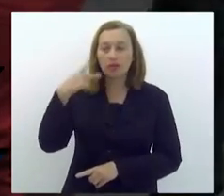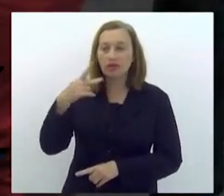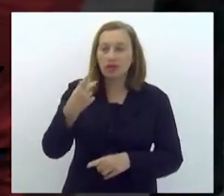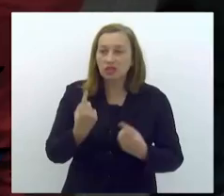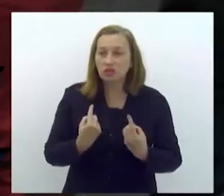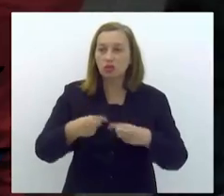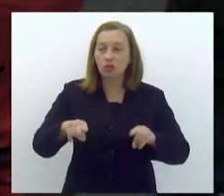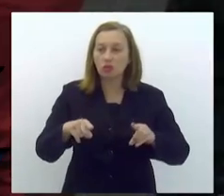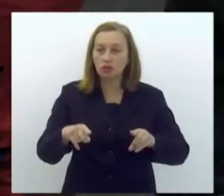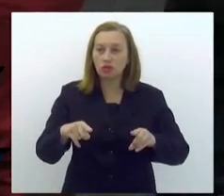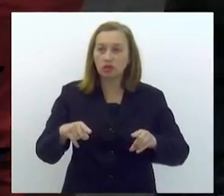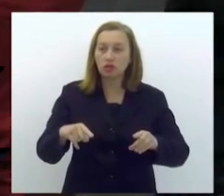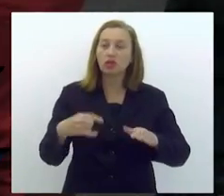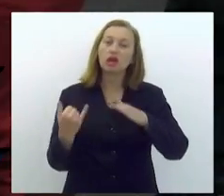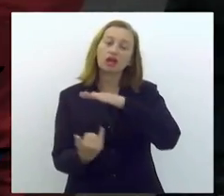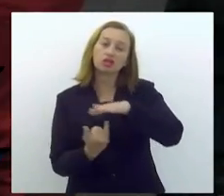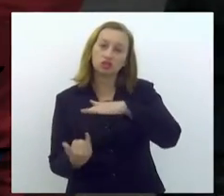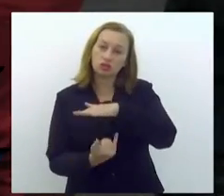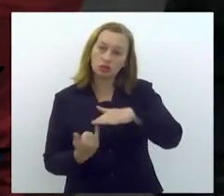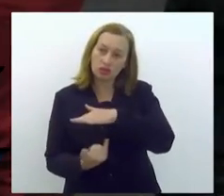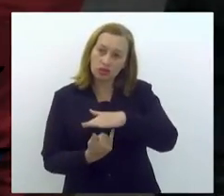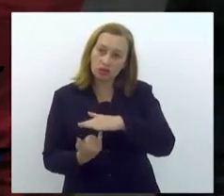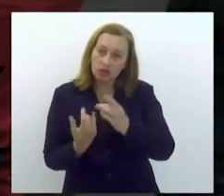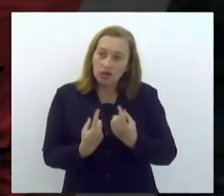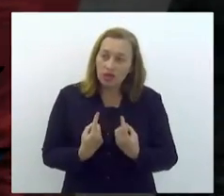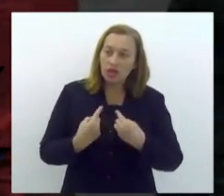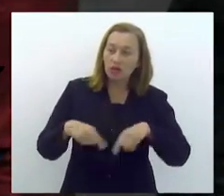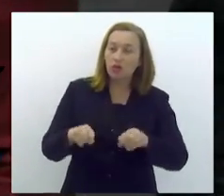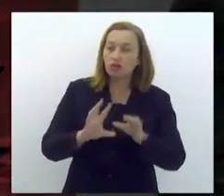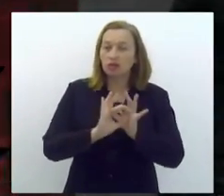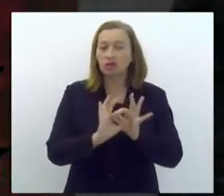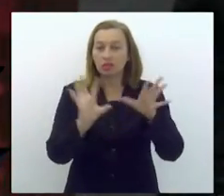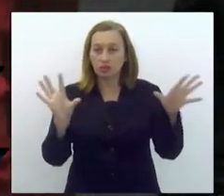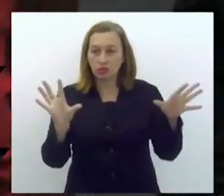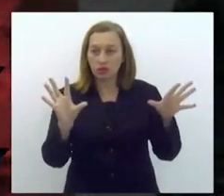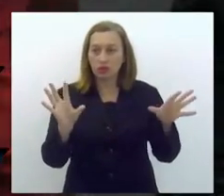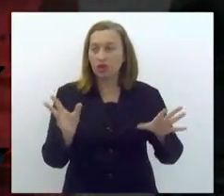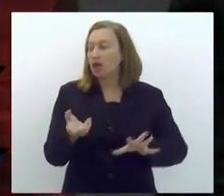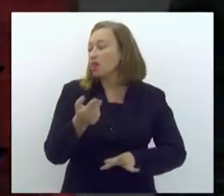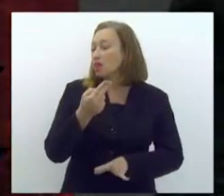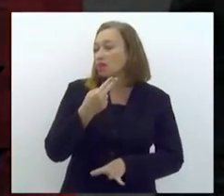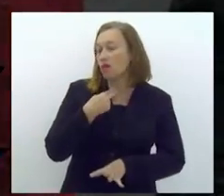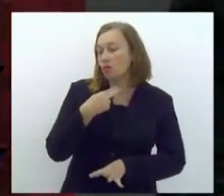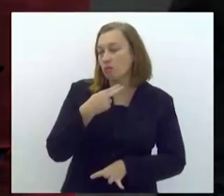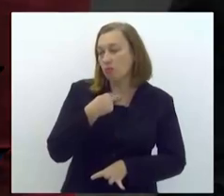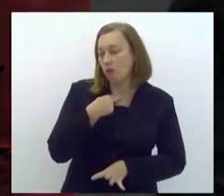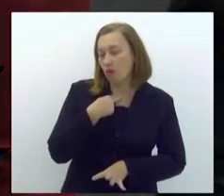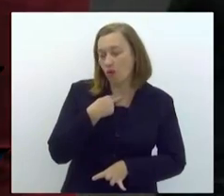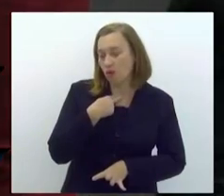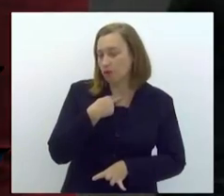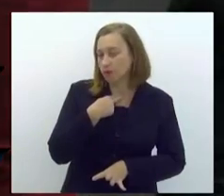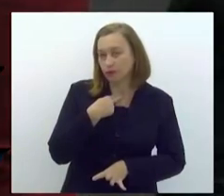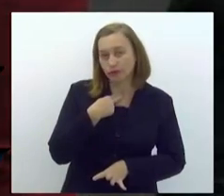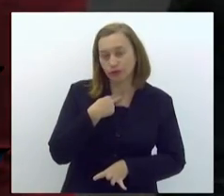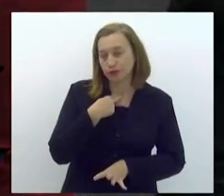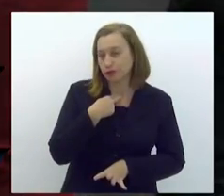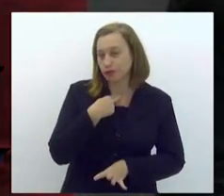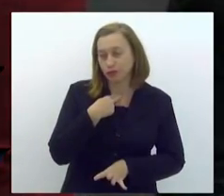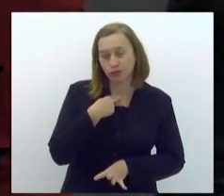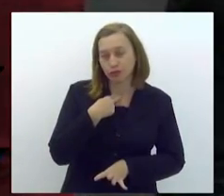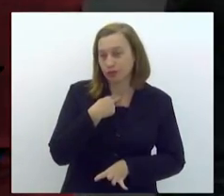uma instituição estão atacando a democracia e a gente não pode admitir isso